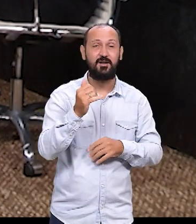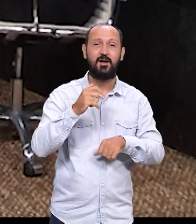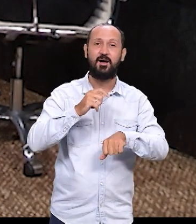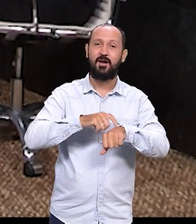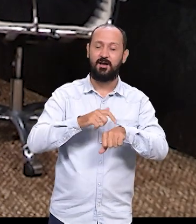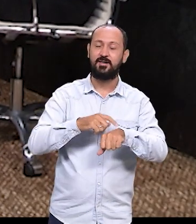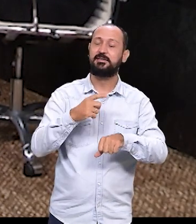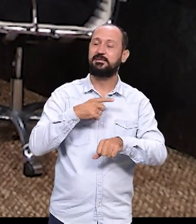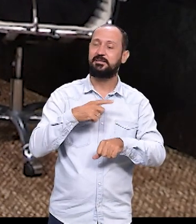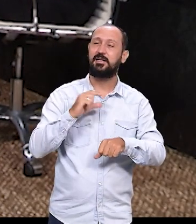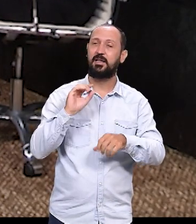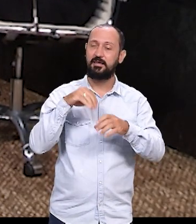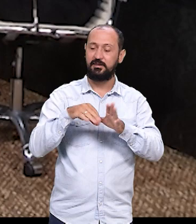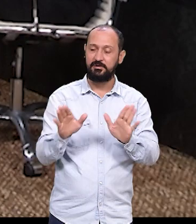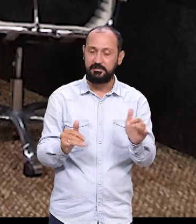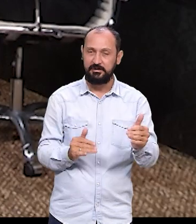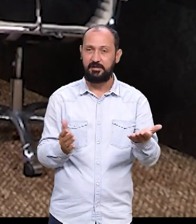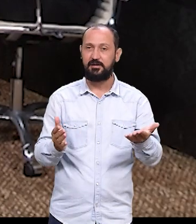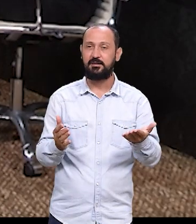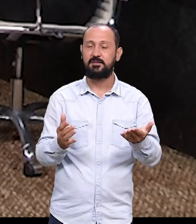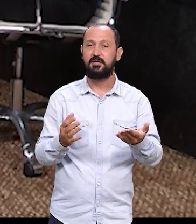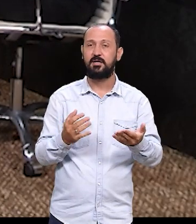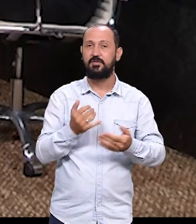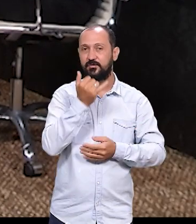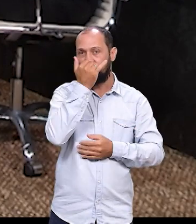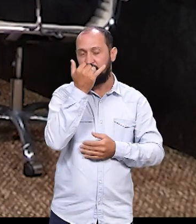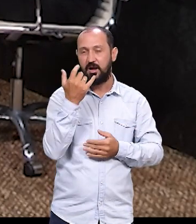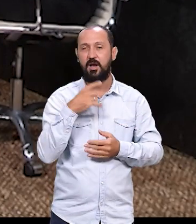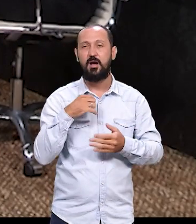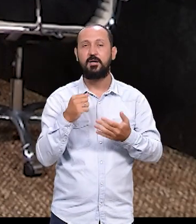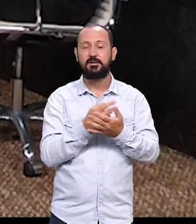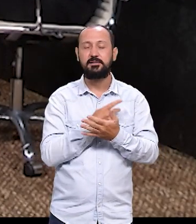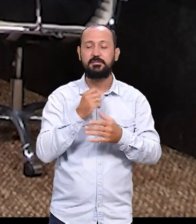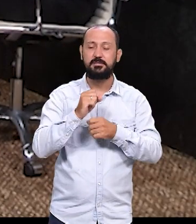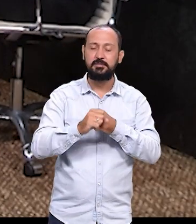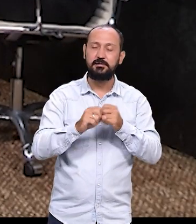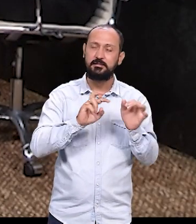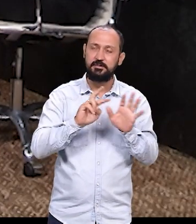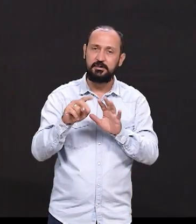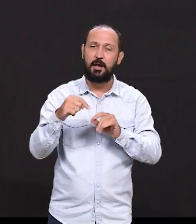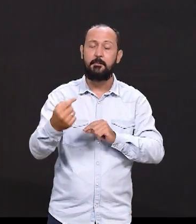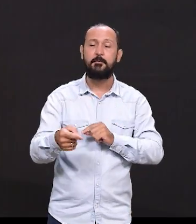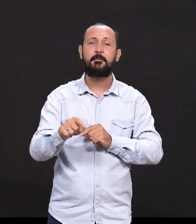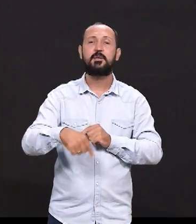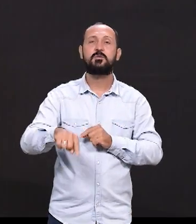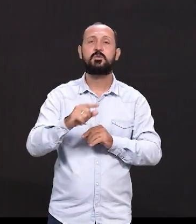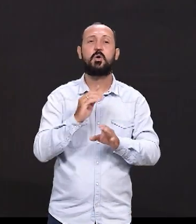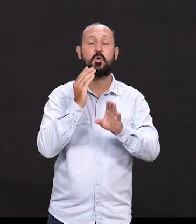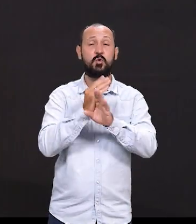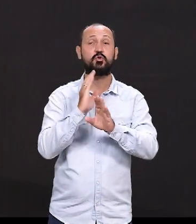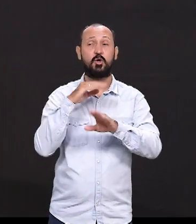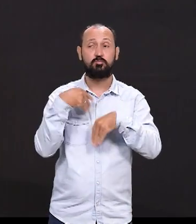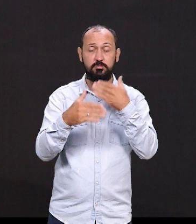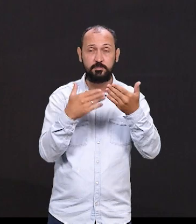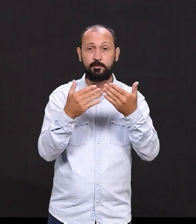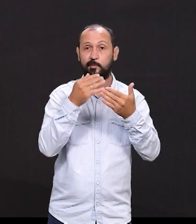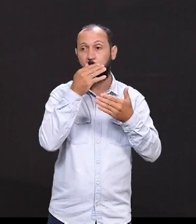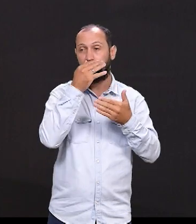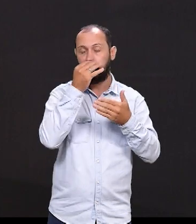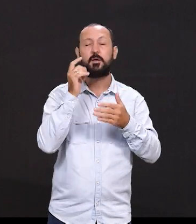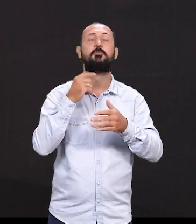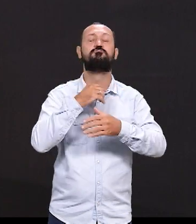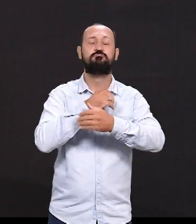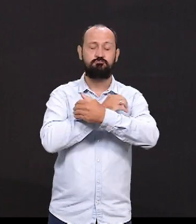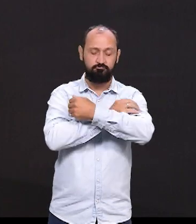digo quando a gente tem no consultório que infelizmente acontece isso semanalmente o paciente com um Diagnóstico Avançado